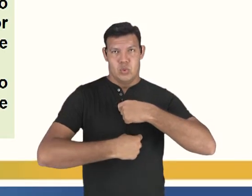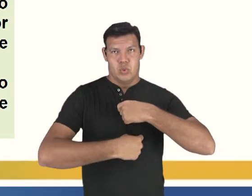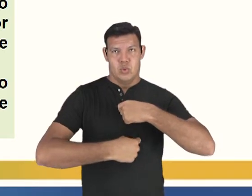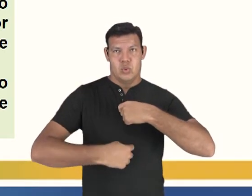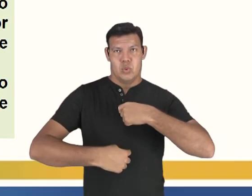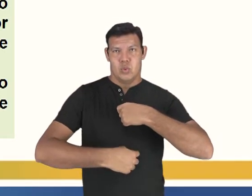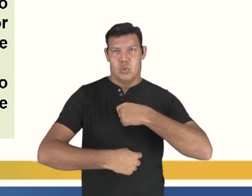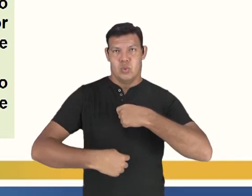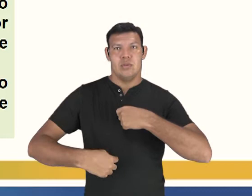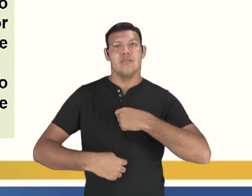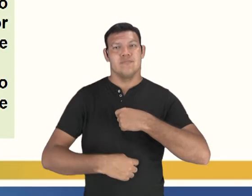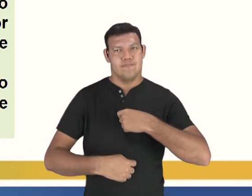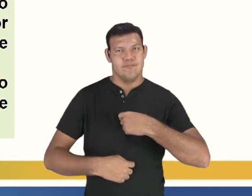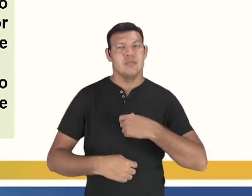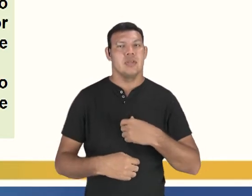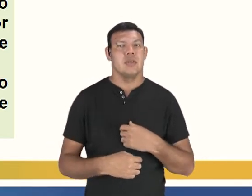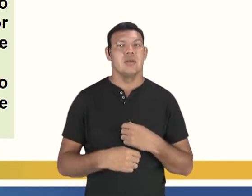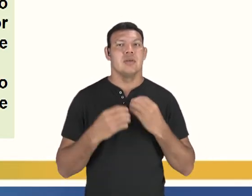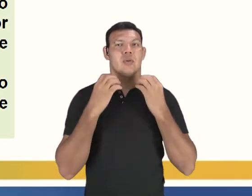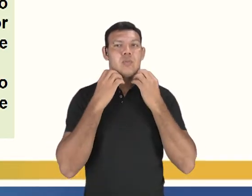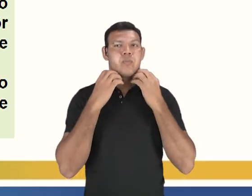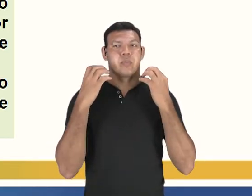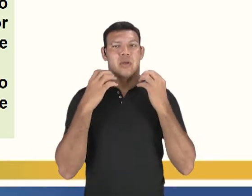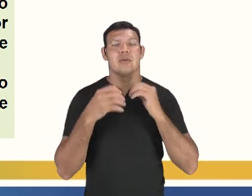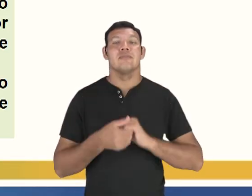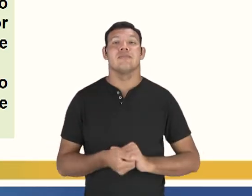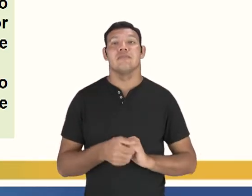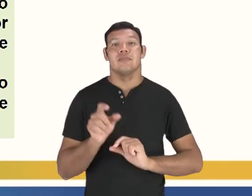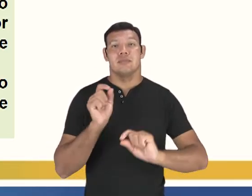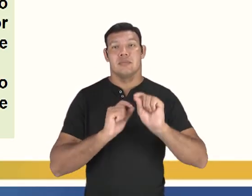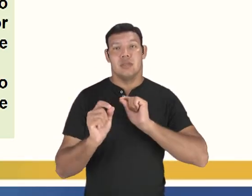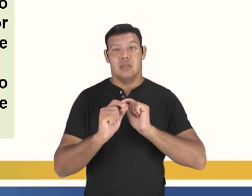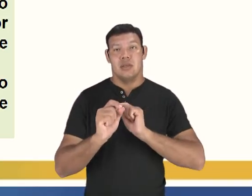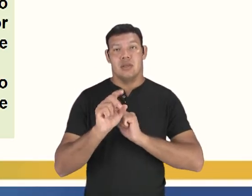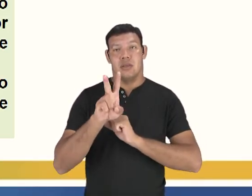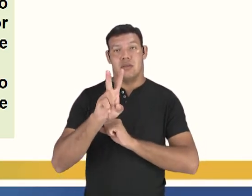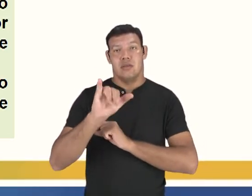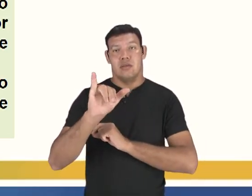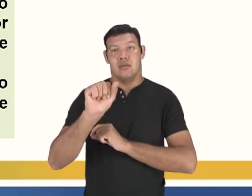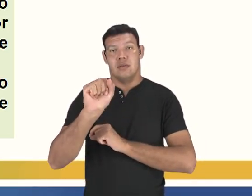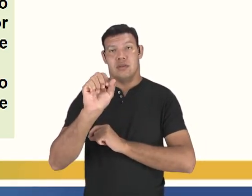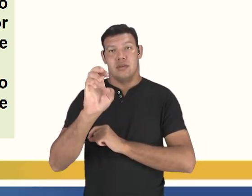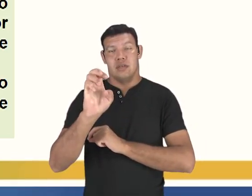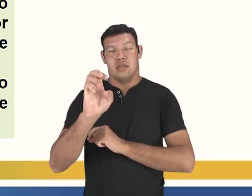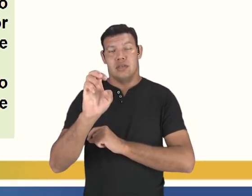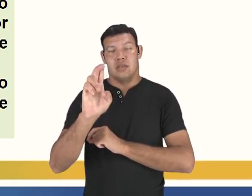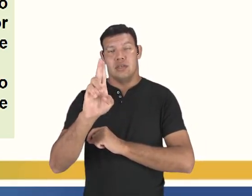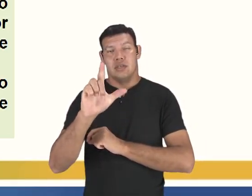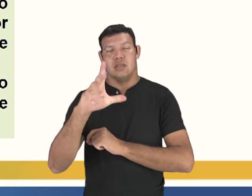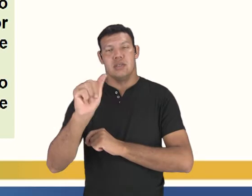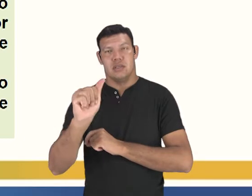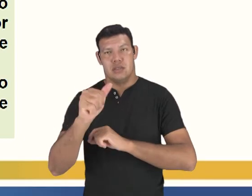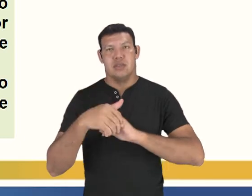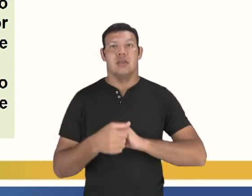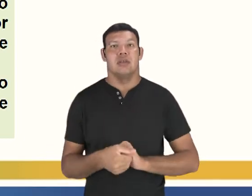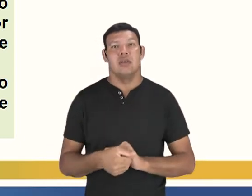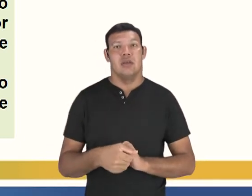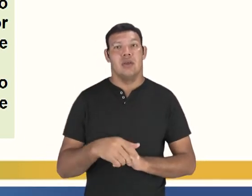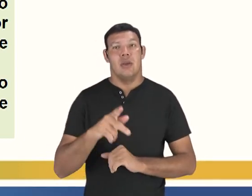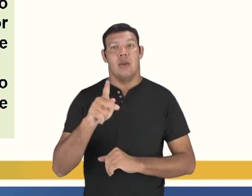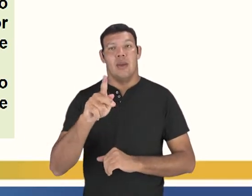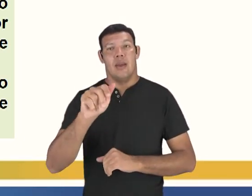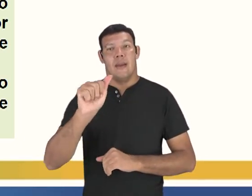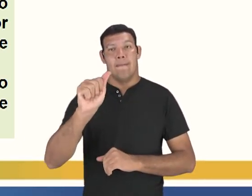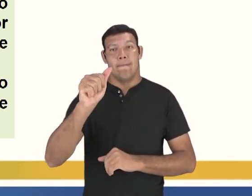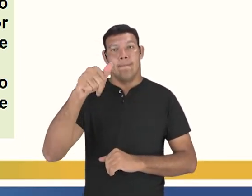temos a ação de algumas glândulas, né? Como, por exemplo, a vesícula biliar, o pâncreas, né? Essas glândulas, elas